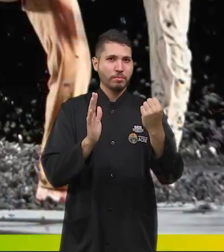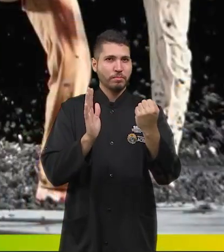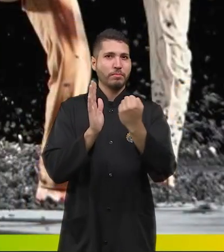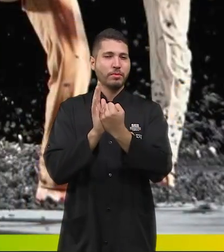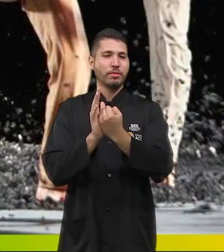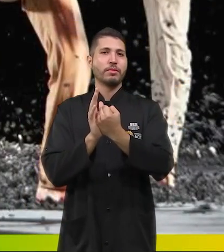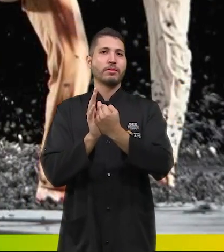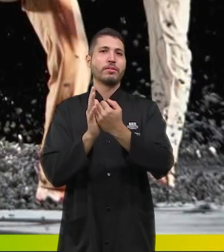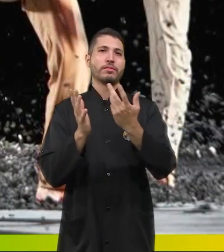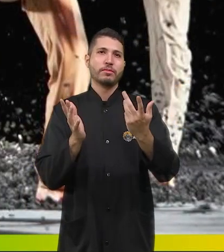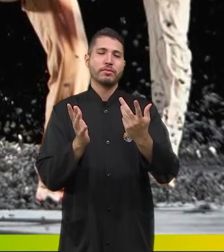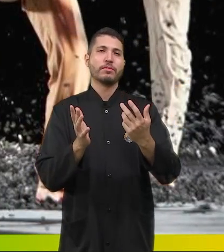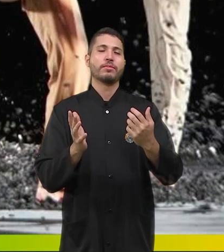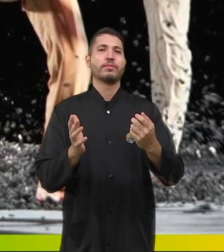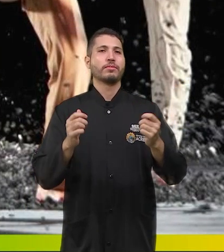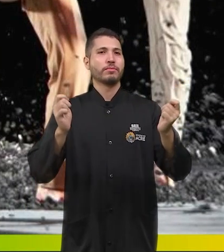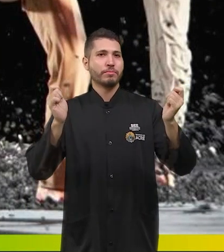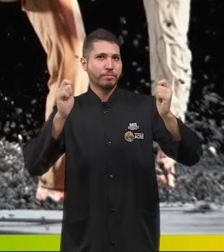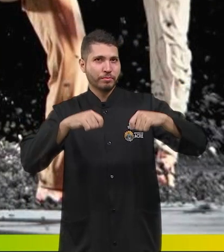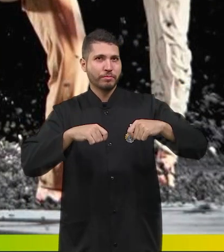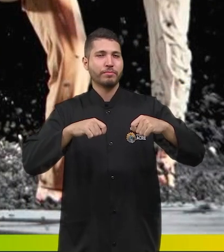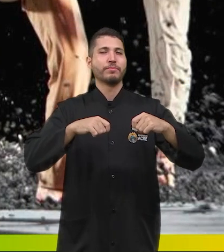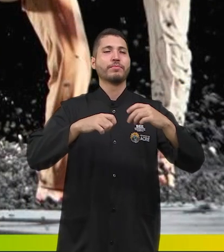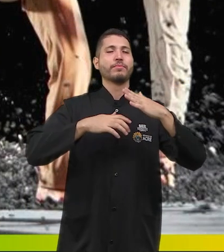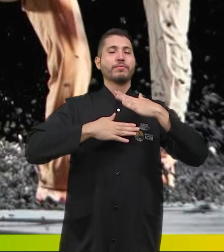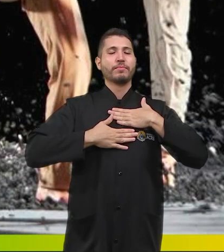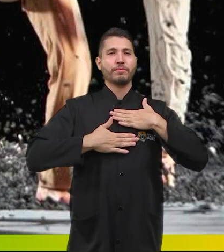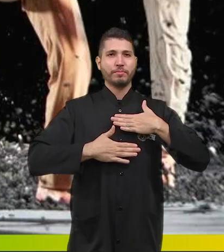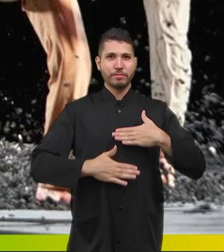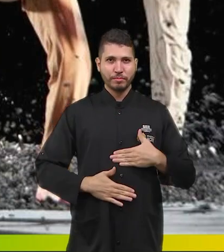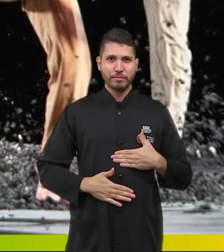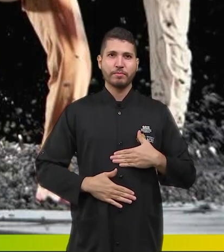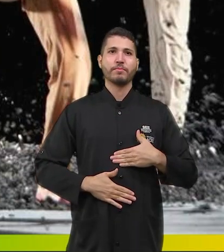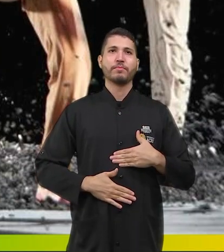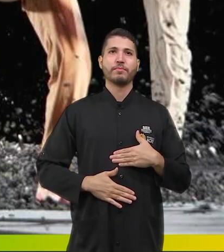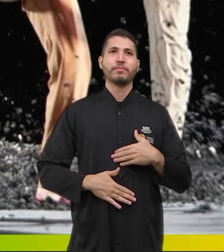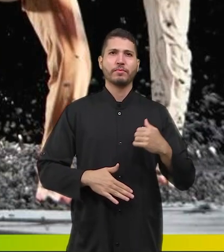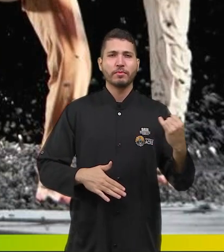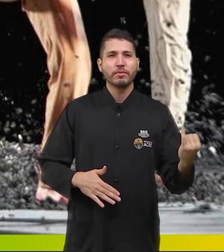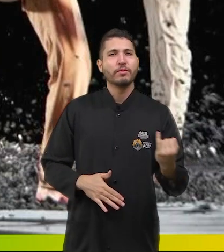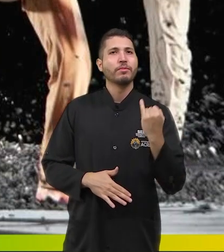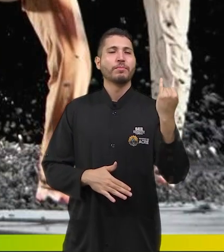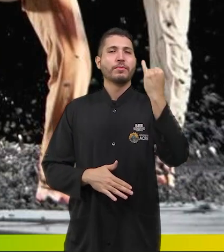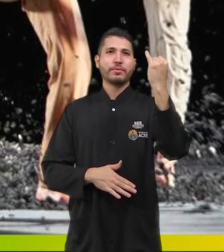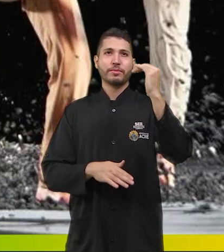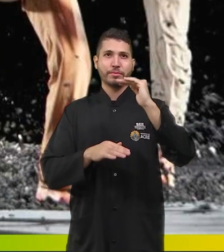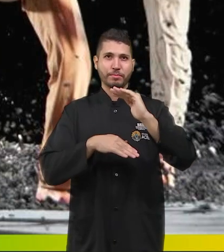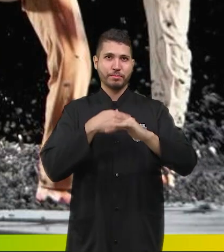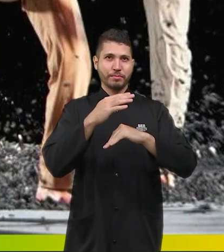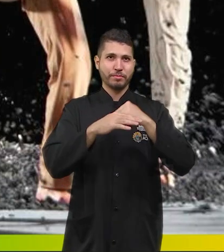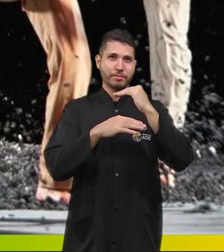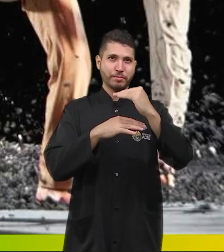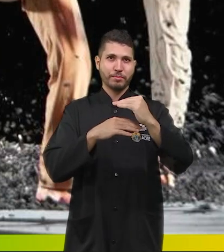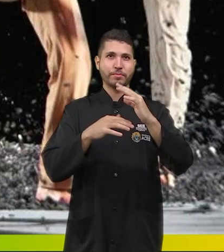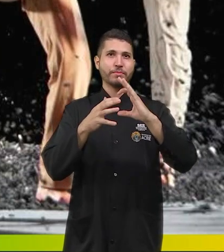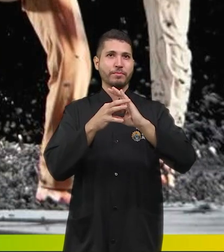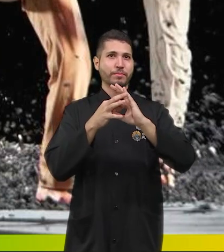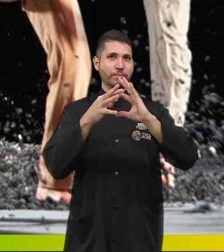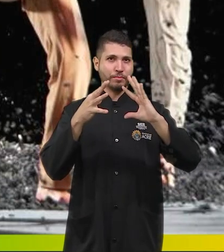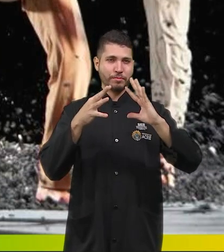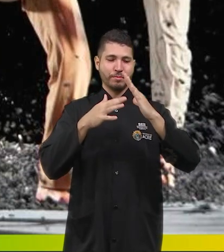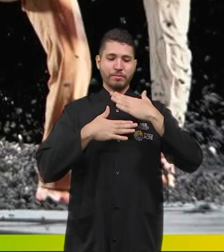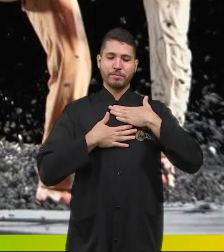as capacidades físicas são partes fundamentais desse processo, pois permitem que o corpo